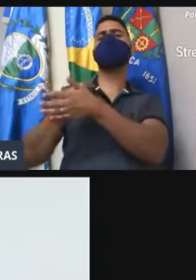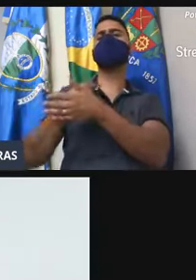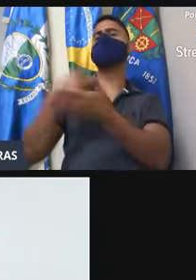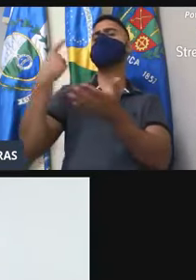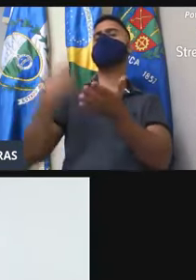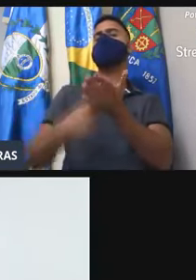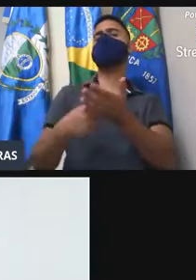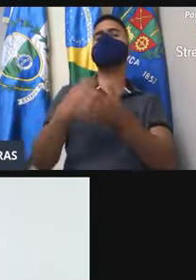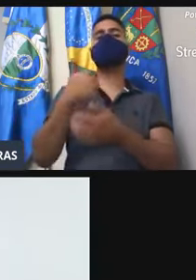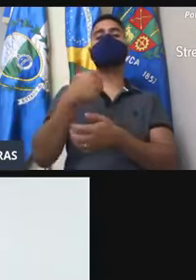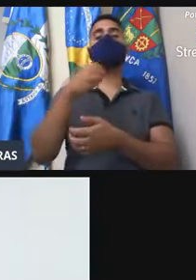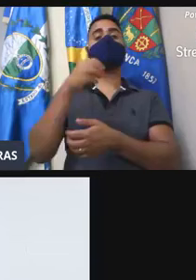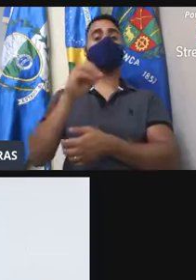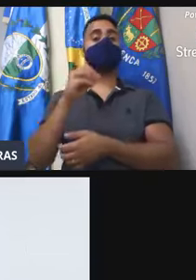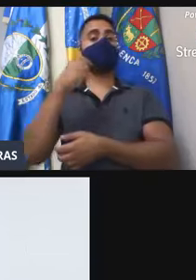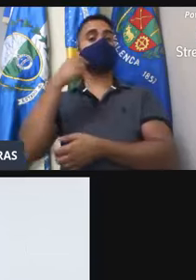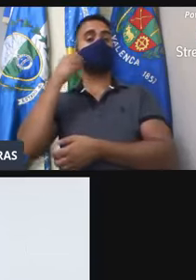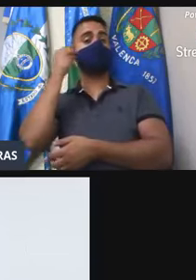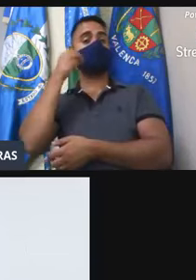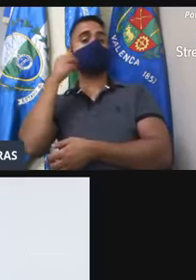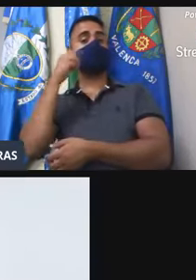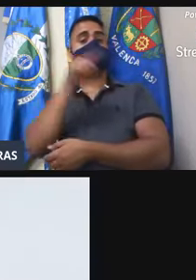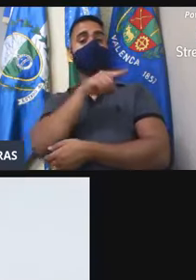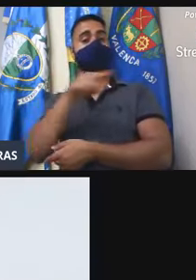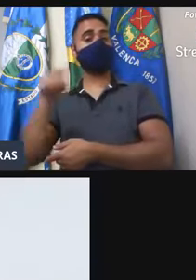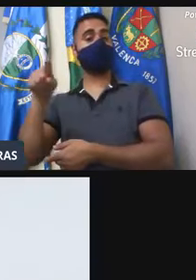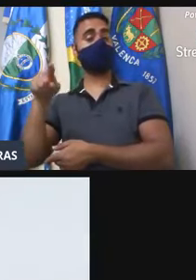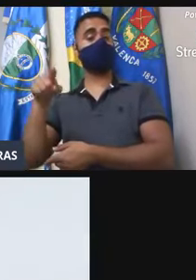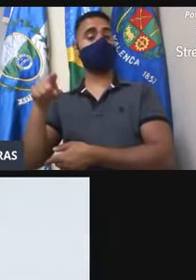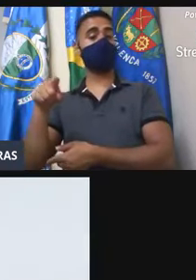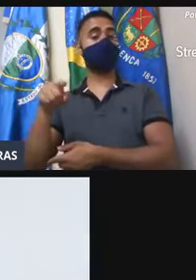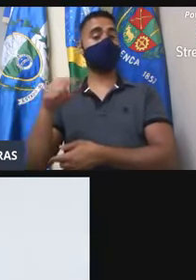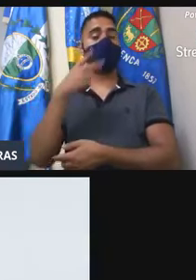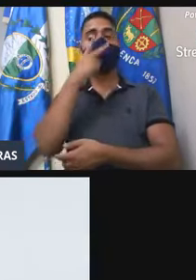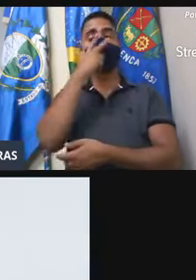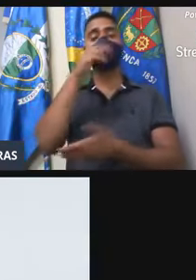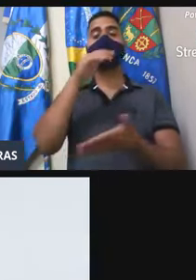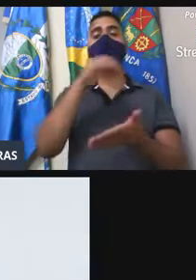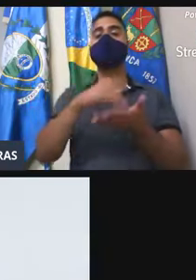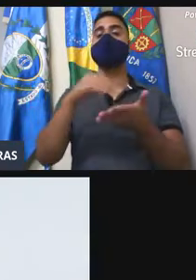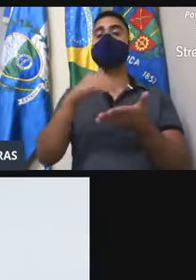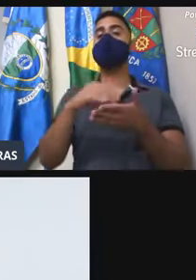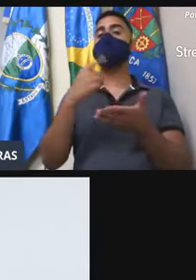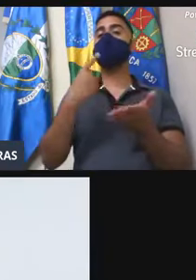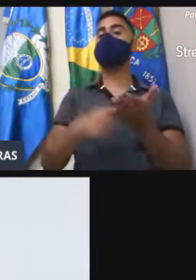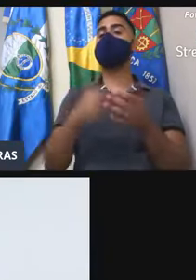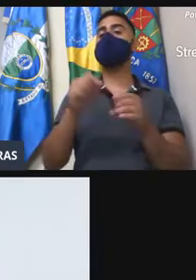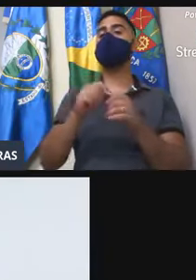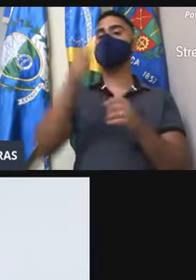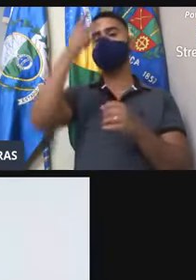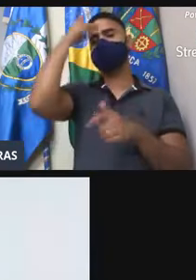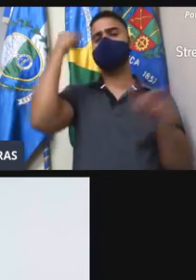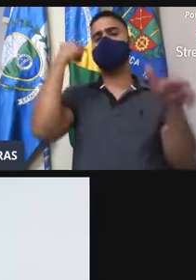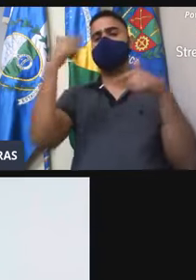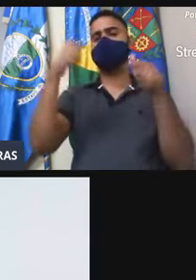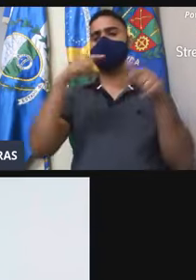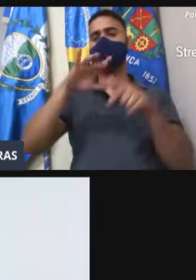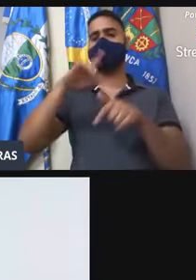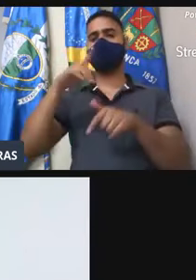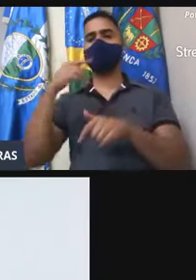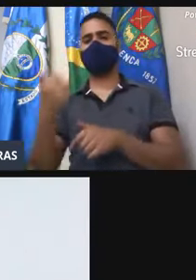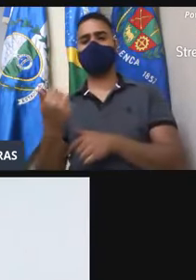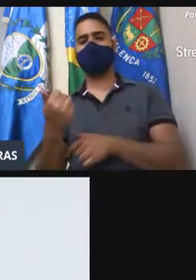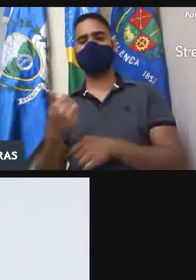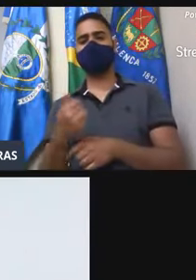são 10 testes, né, por semana, que parece que a Secretaria de Saúde combinou de fazer com o pessoal que trabalha no comércio, nas pousadas,